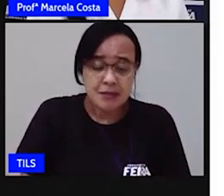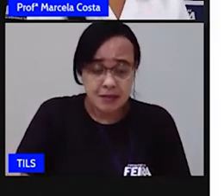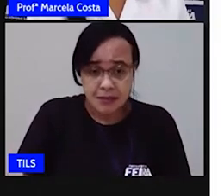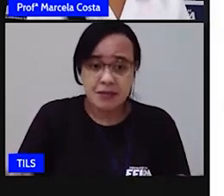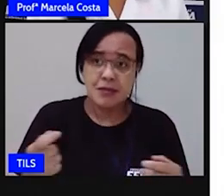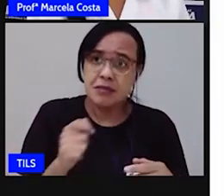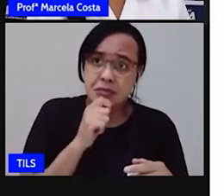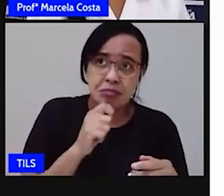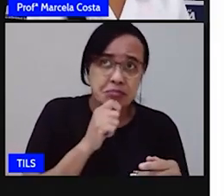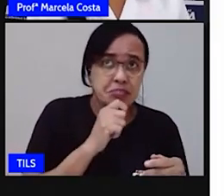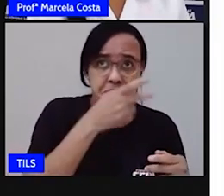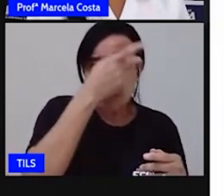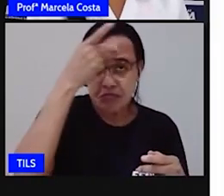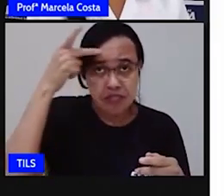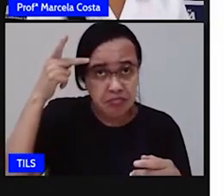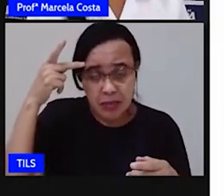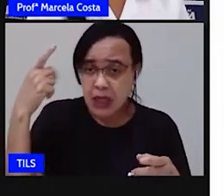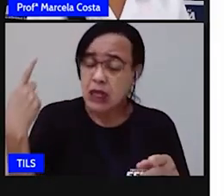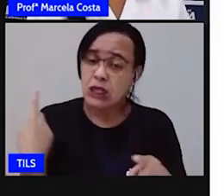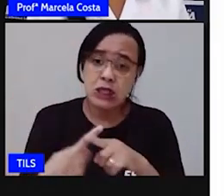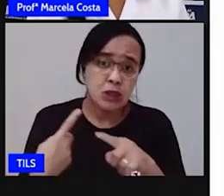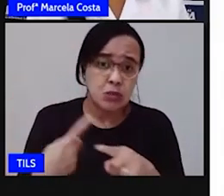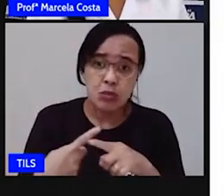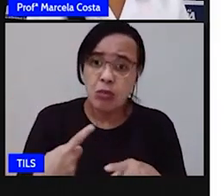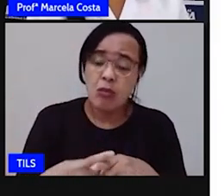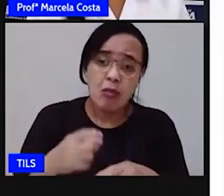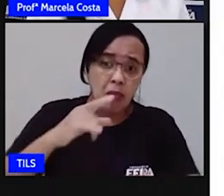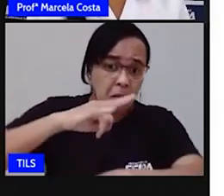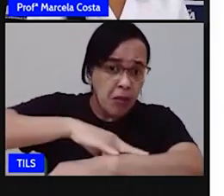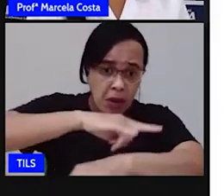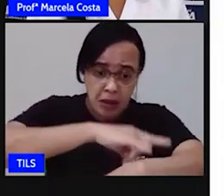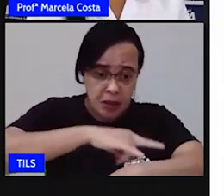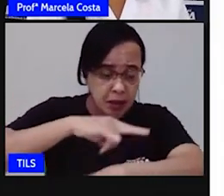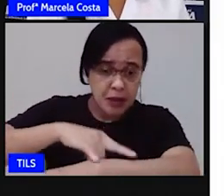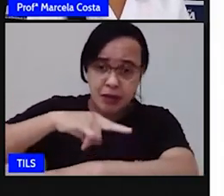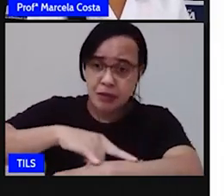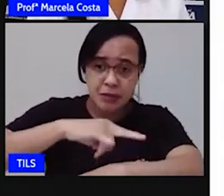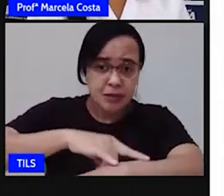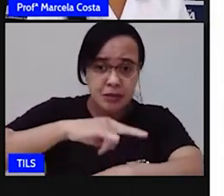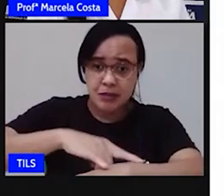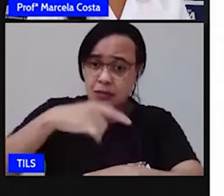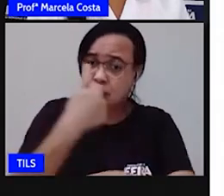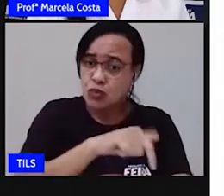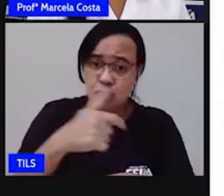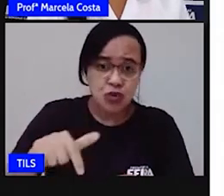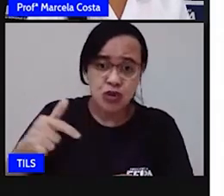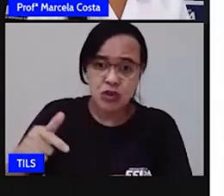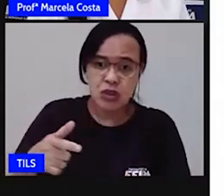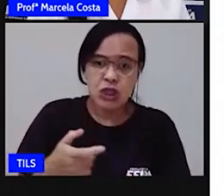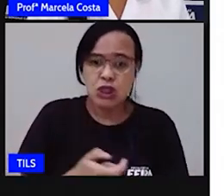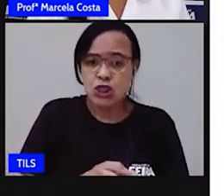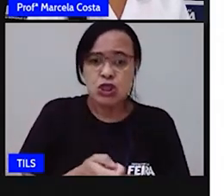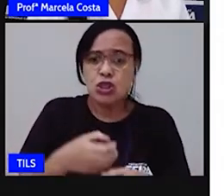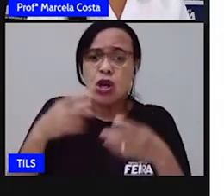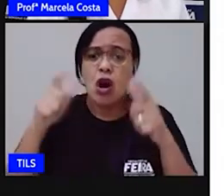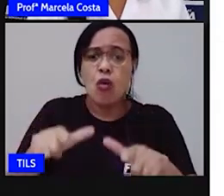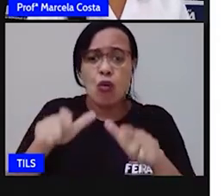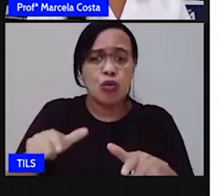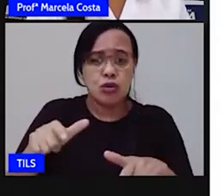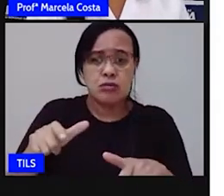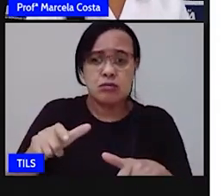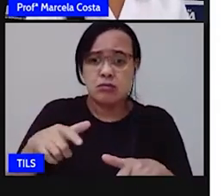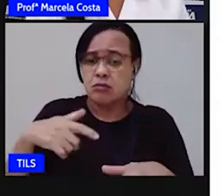podia fazer pipi. Porque penico não tinha